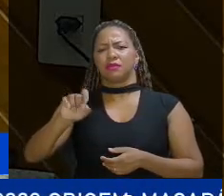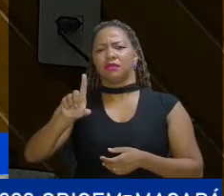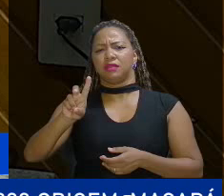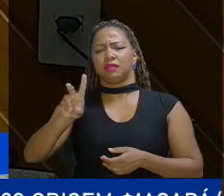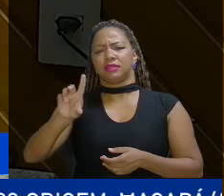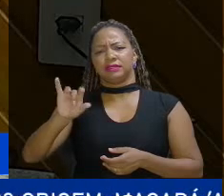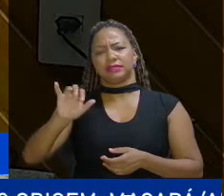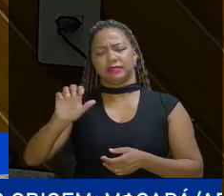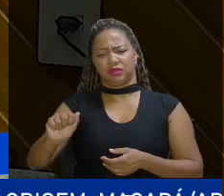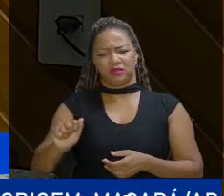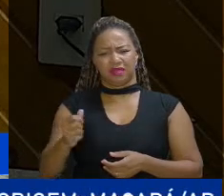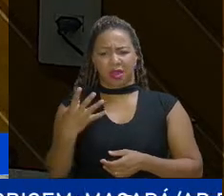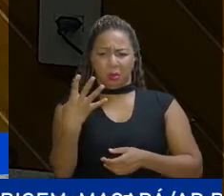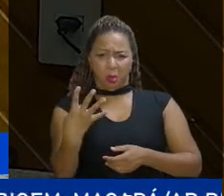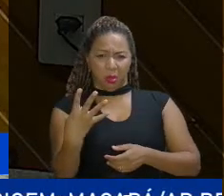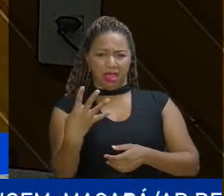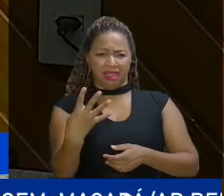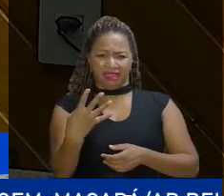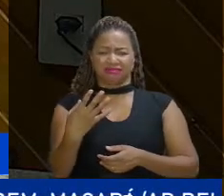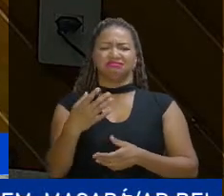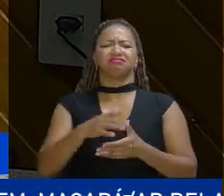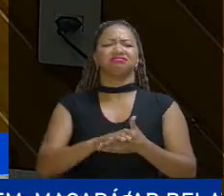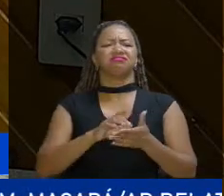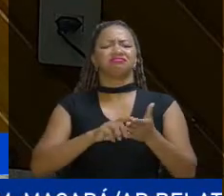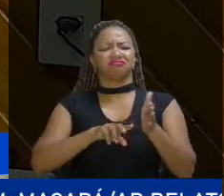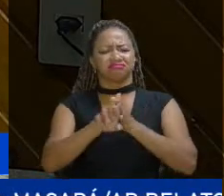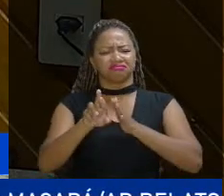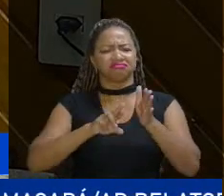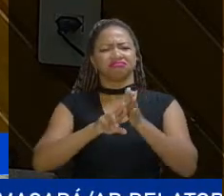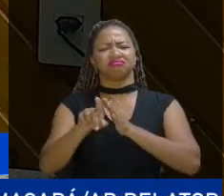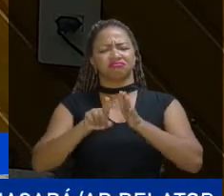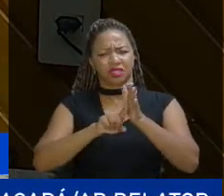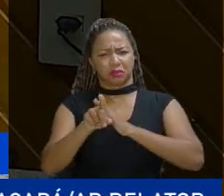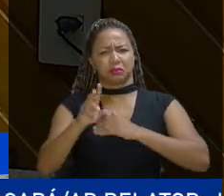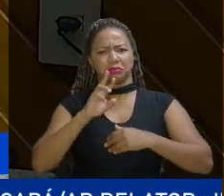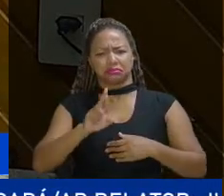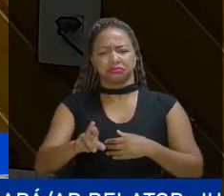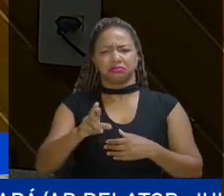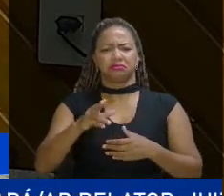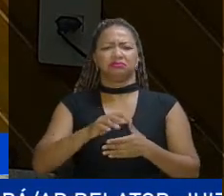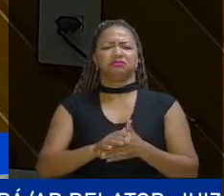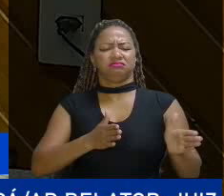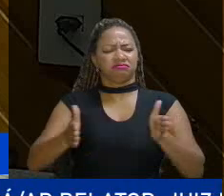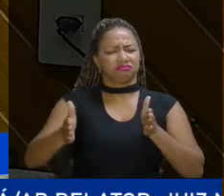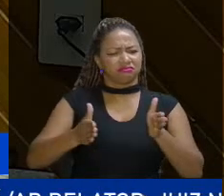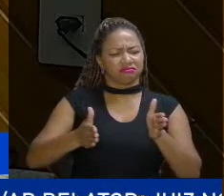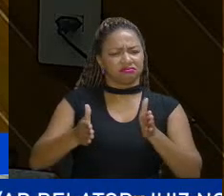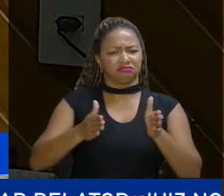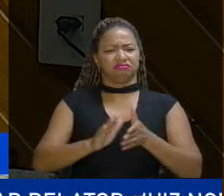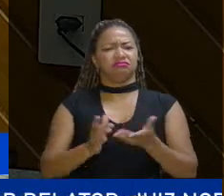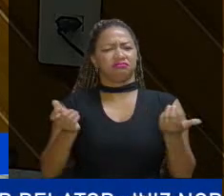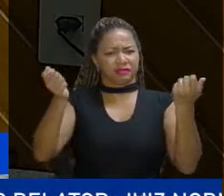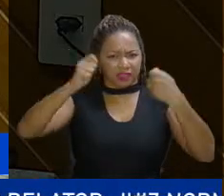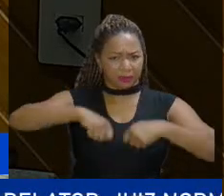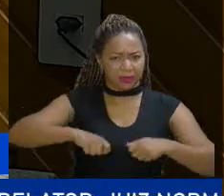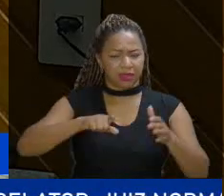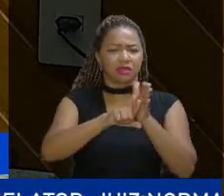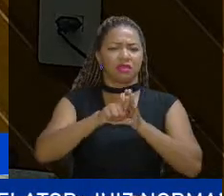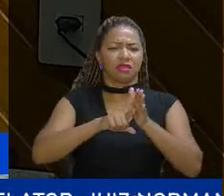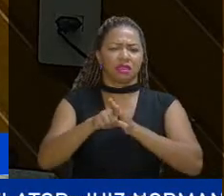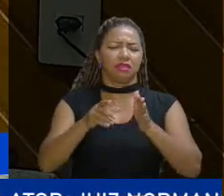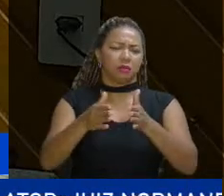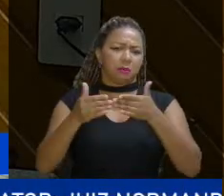4 questionamentos que ela faz: chamamento do feito à ordem e análise da interpretatividade, competência para análise